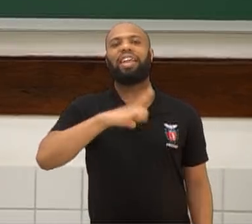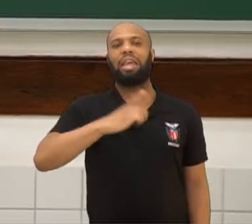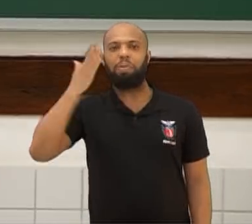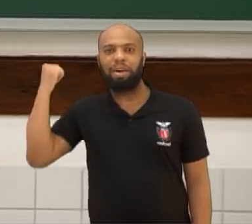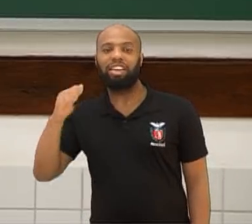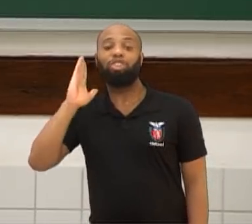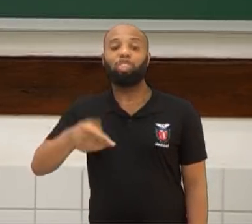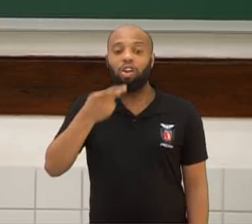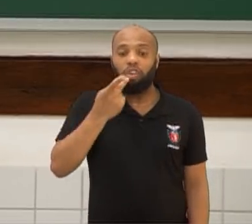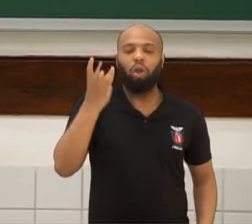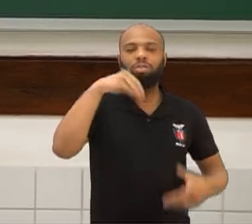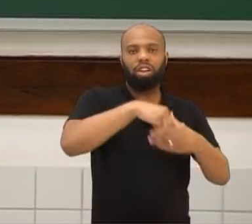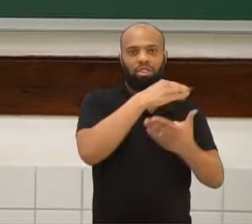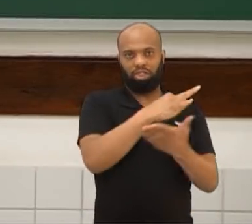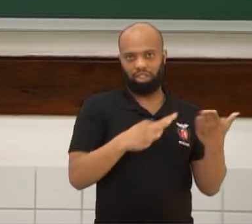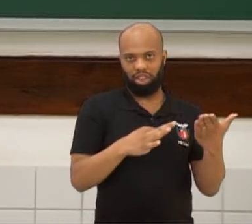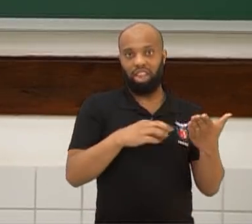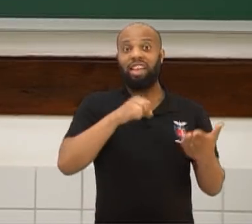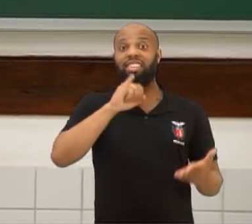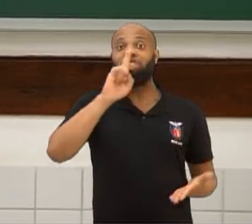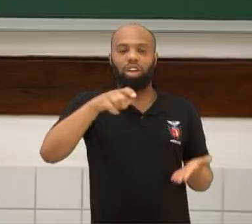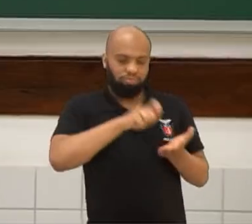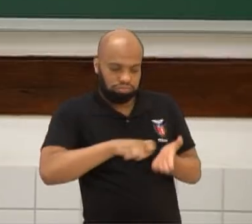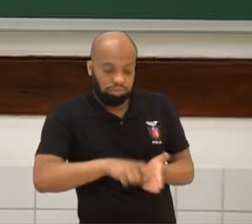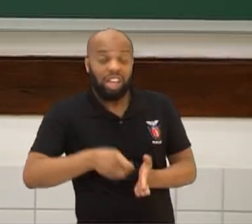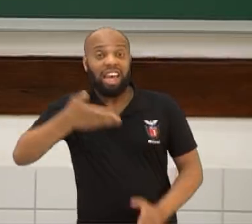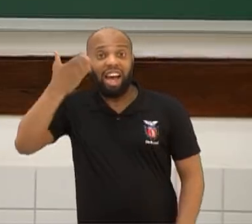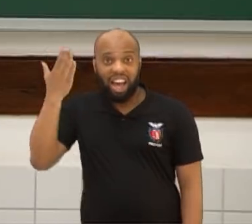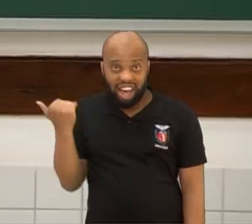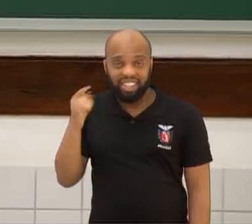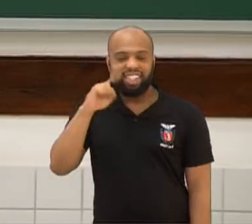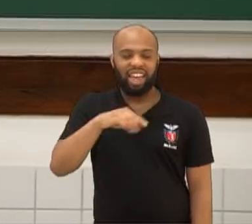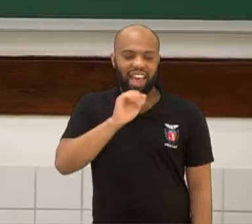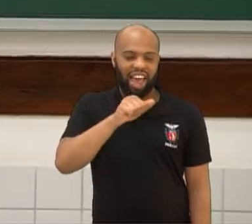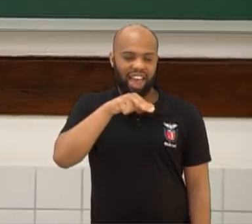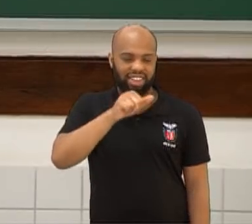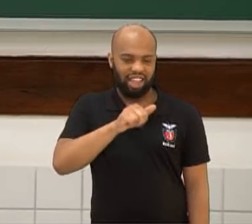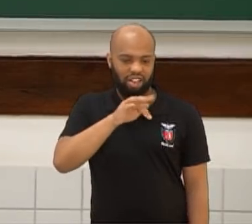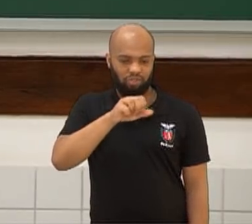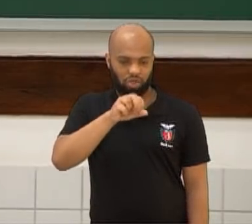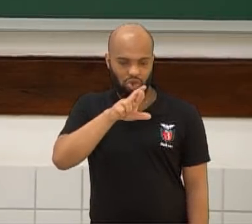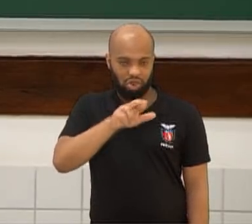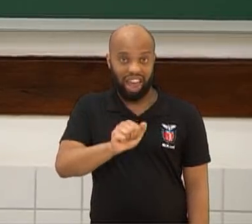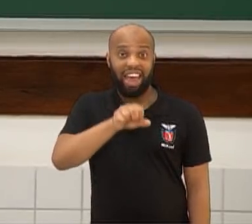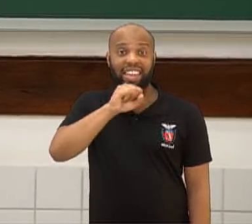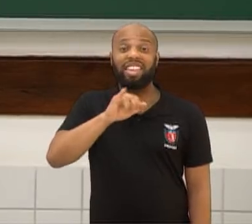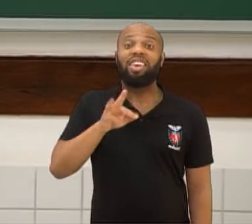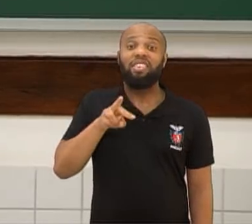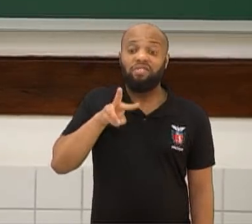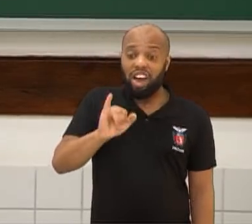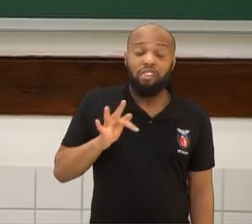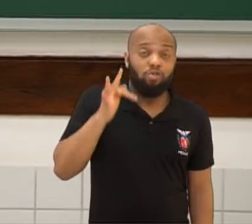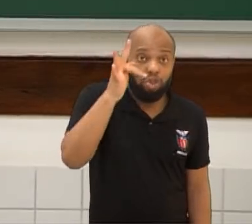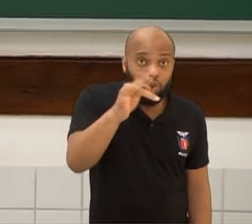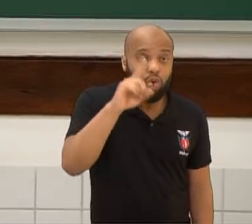a gente tem referência a algo já mencionado anteriormente, anáfora. Se é algo que ainda está por vir, catáfora. Né? A gente